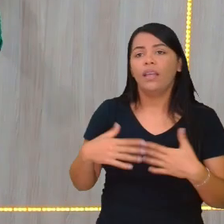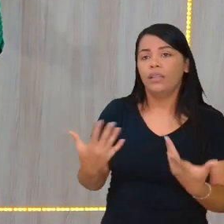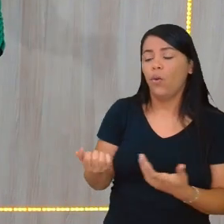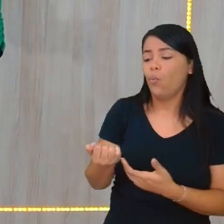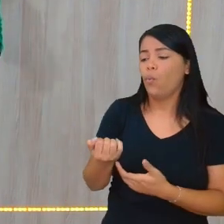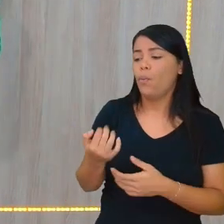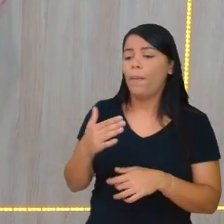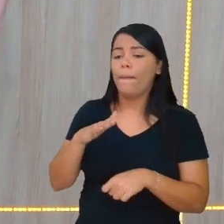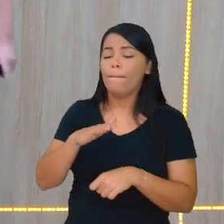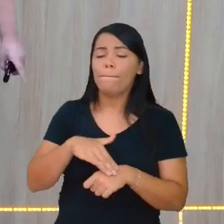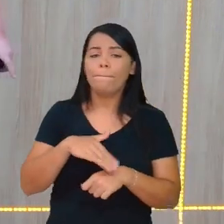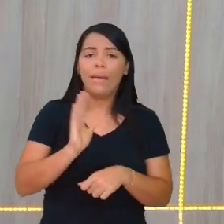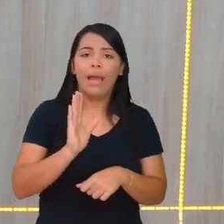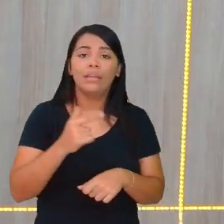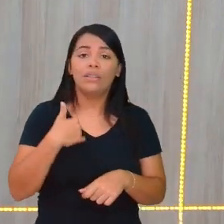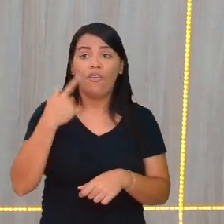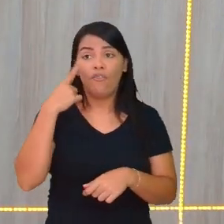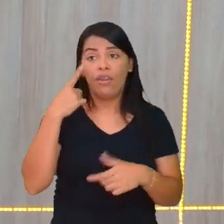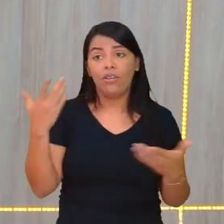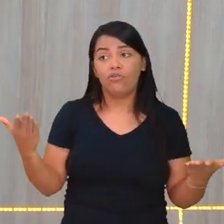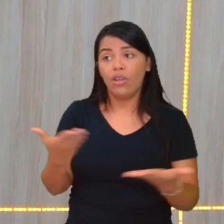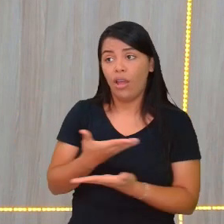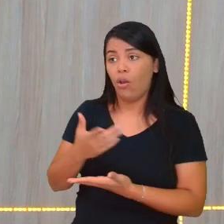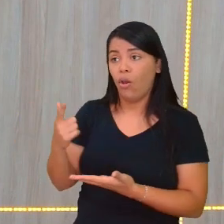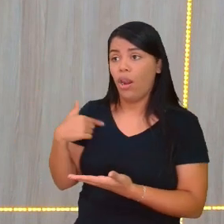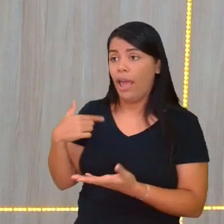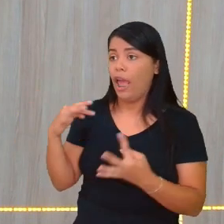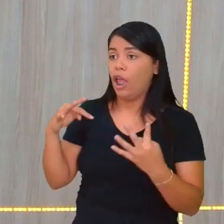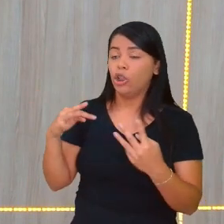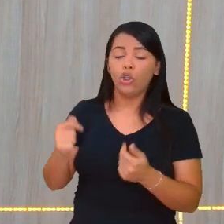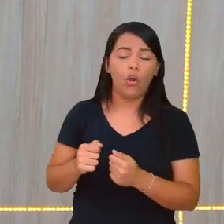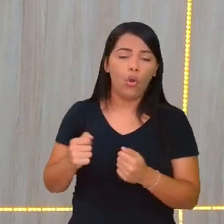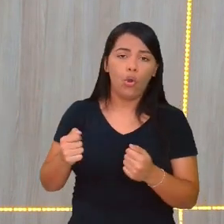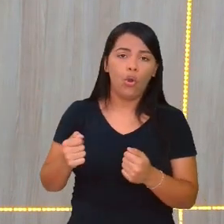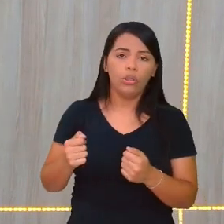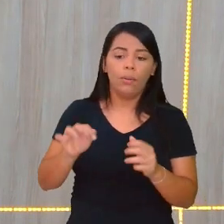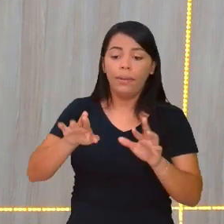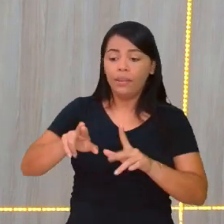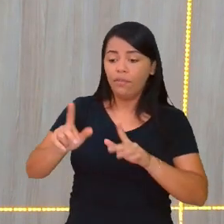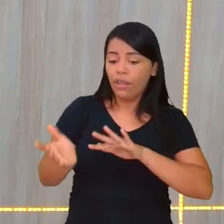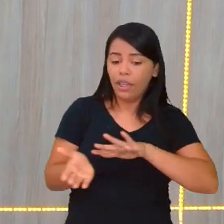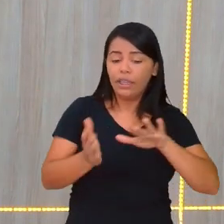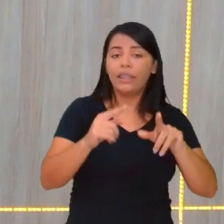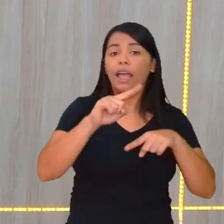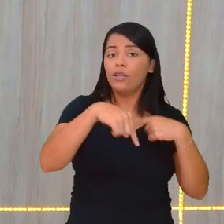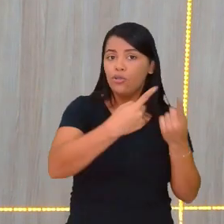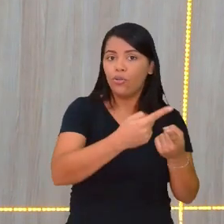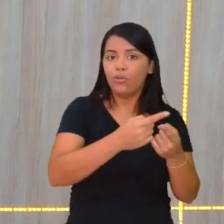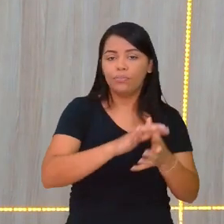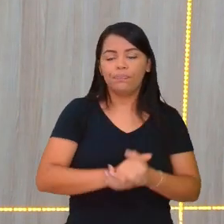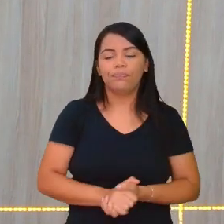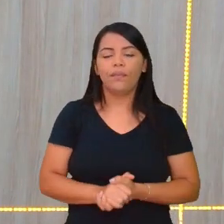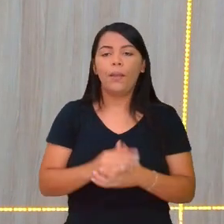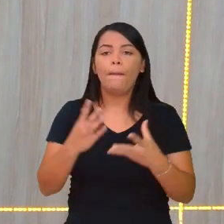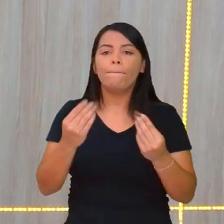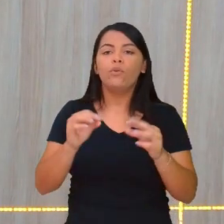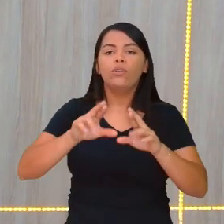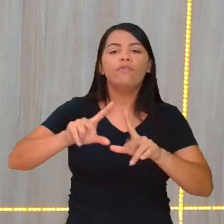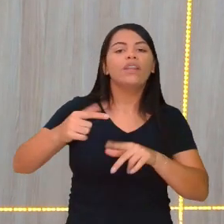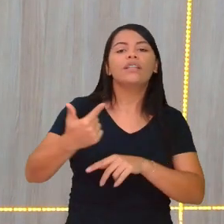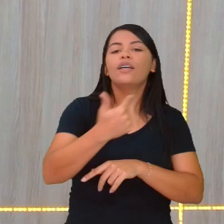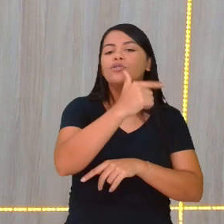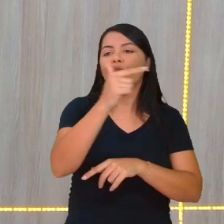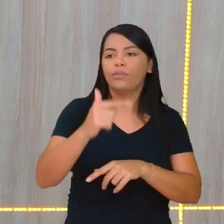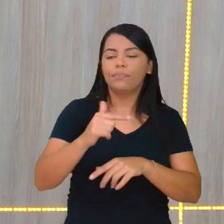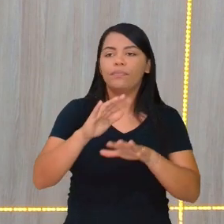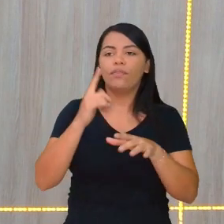precipitação, olha, professor, como essa questão é completamente diferente da outra. Quanto maior a precipitação em um período,